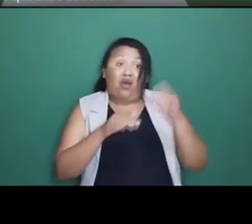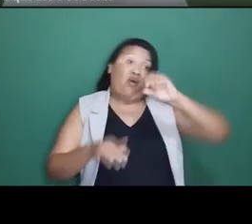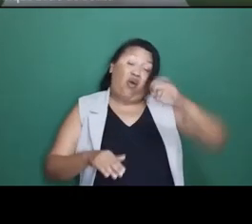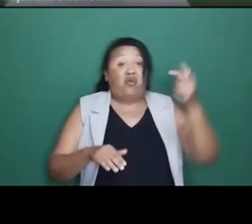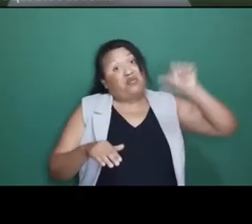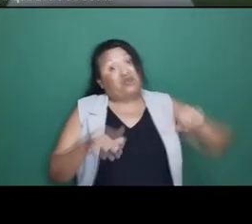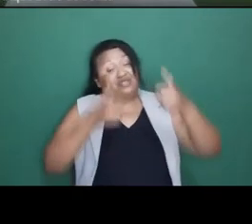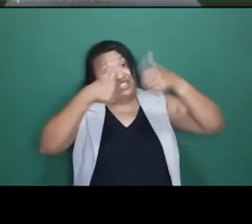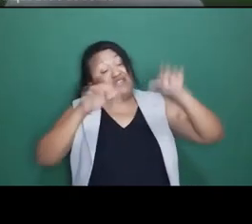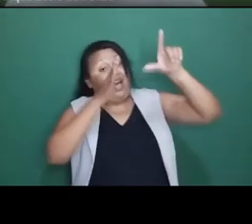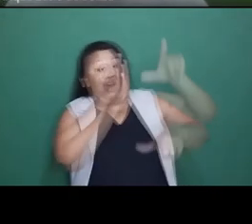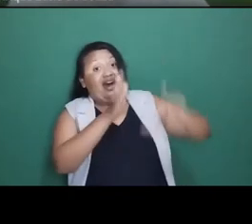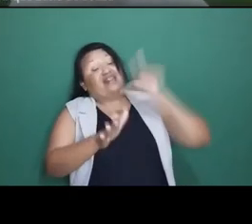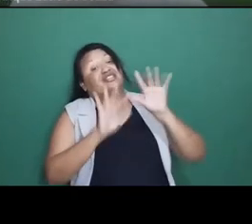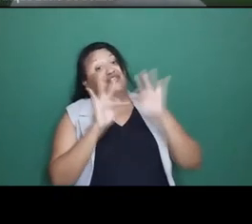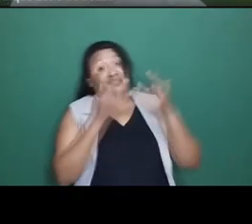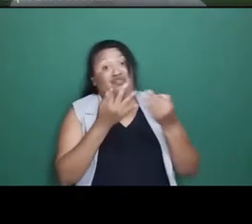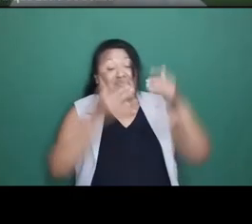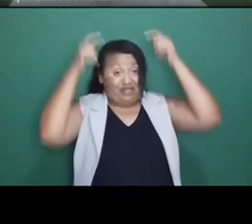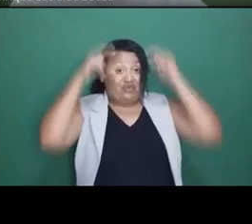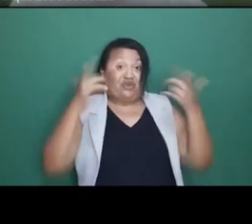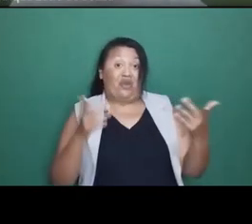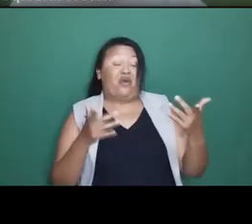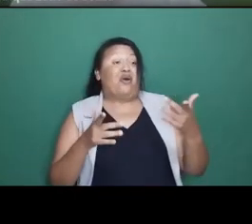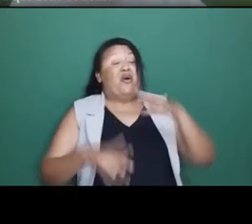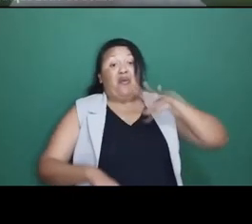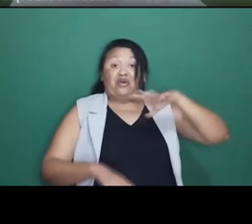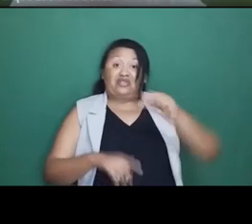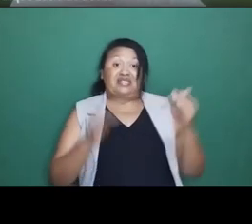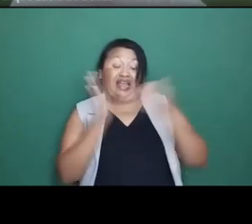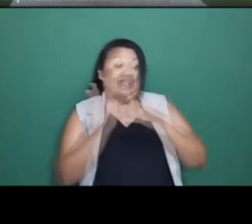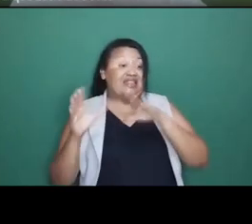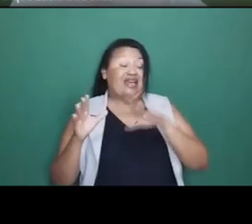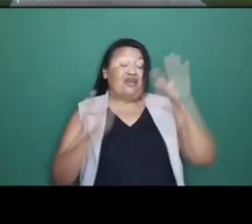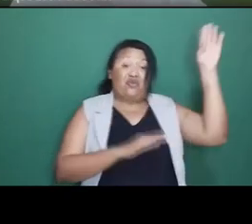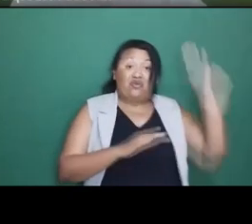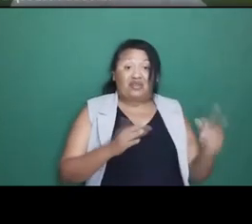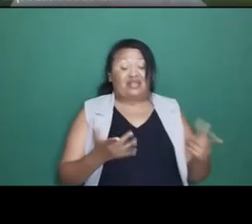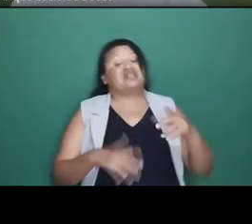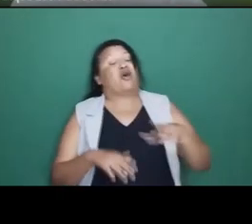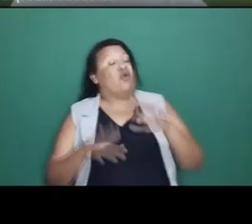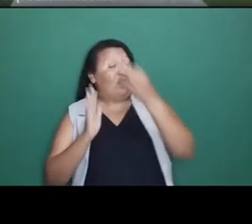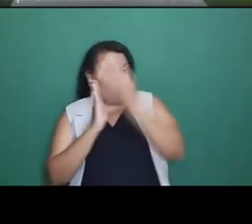que estava antes da chegada da família real Portuguesa que é o Brasil então texto 2 também está correto